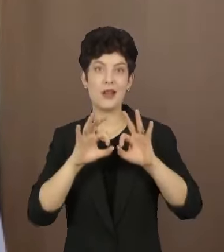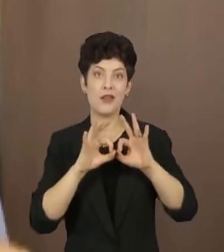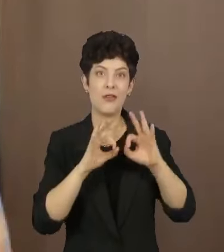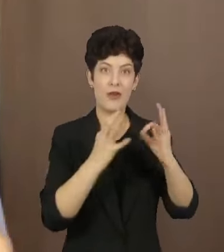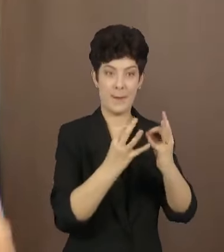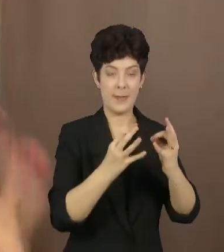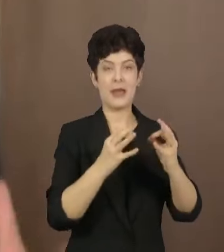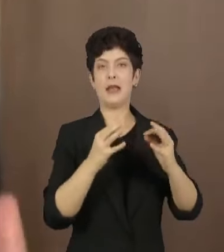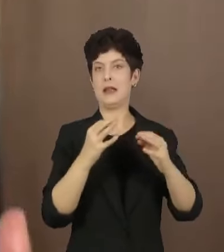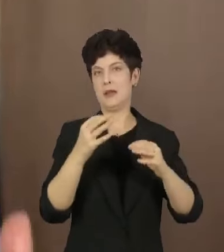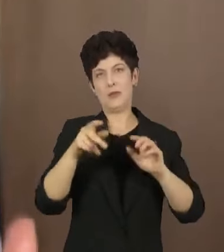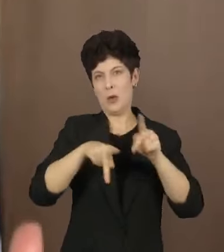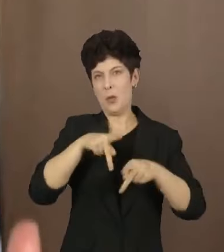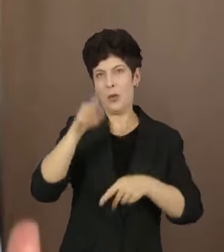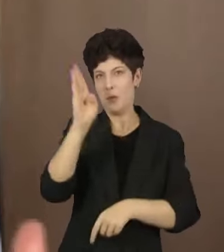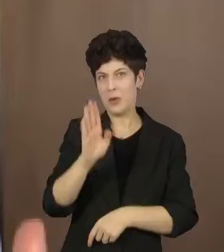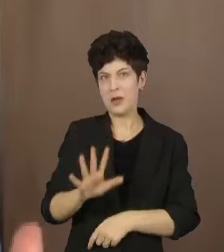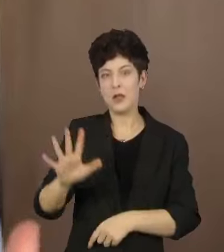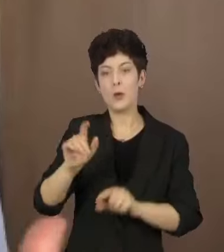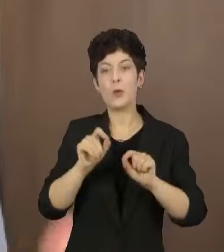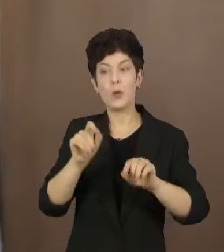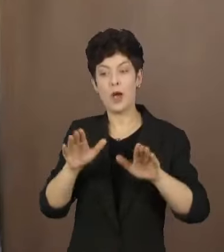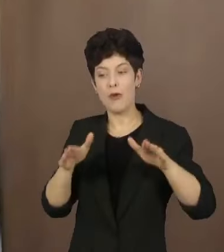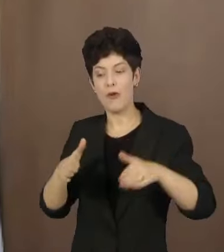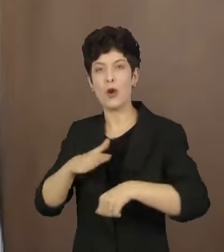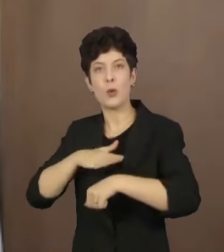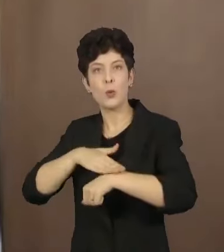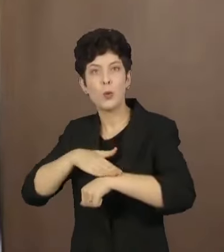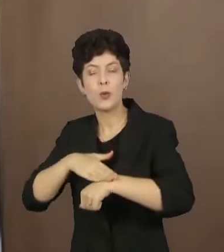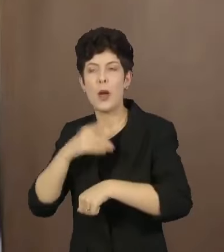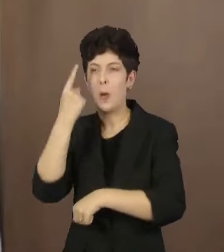brasileiro, dedique uma parte do seu tempo, pelo